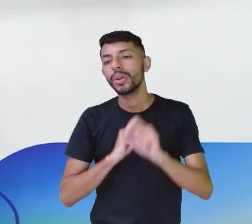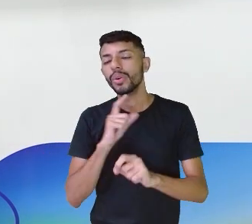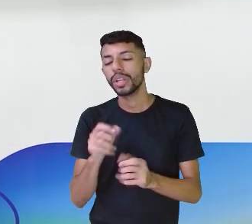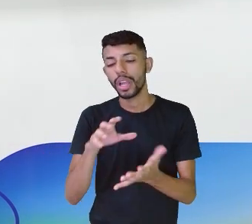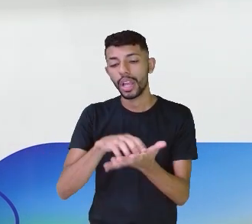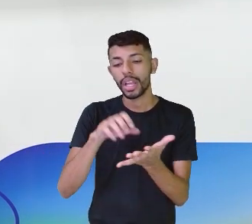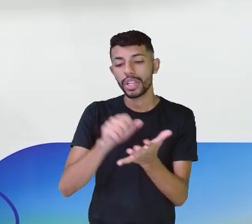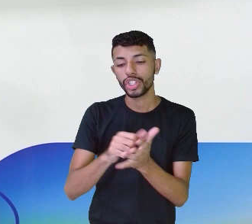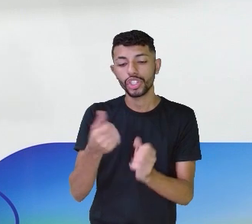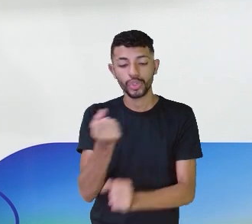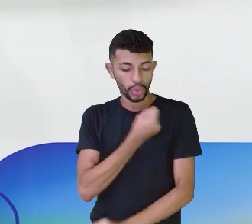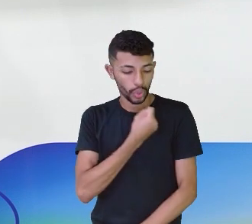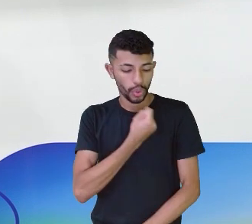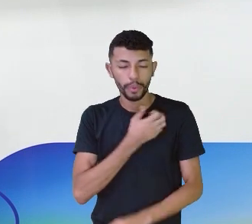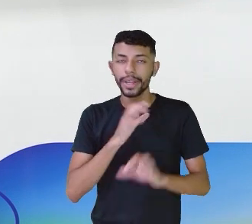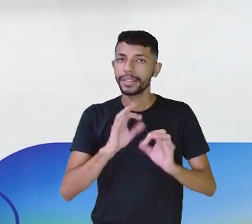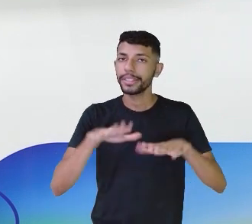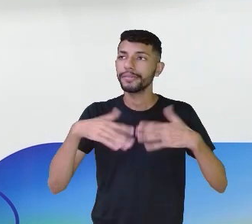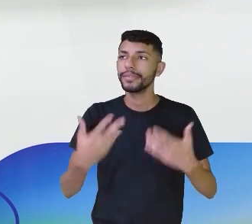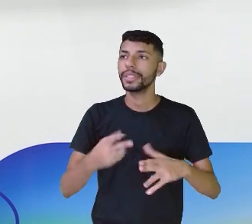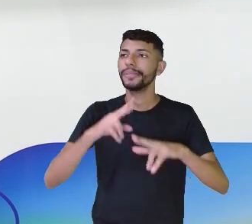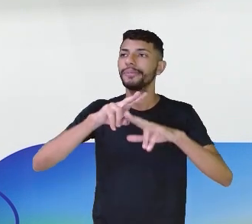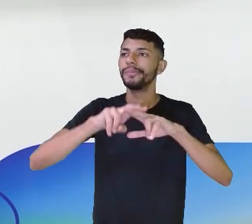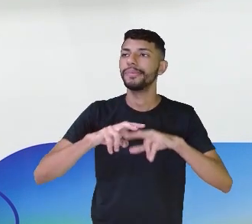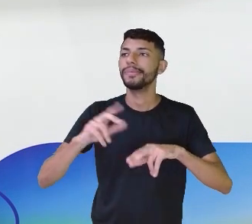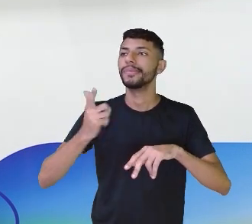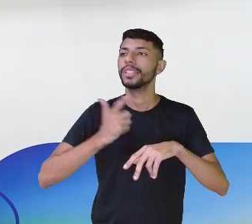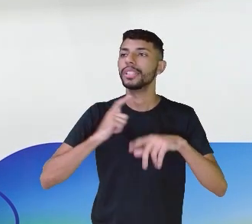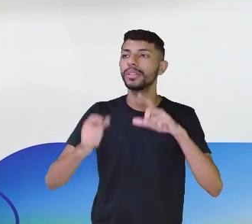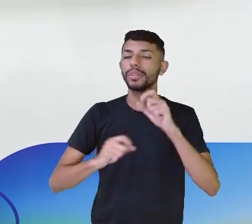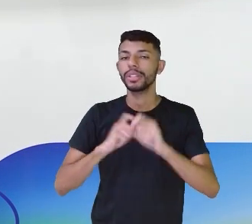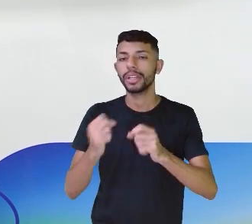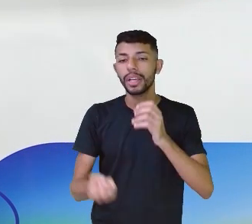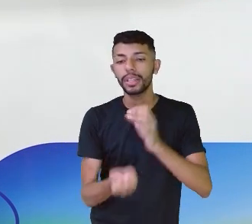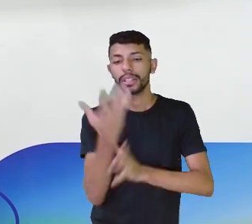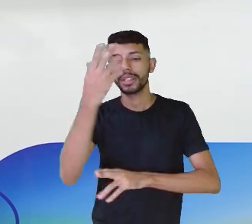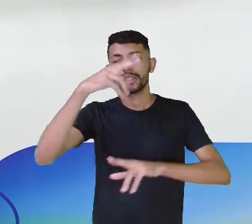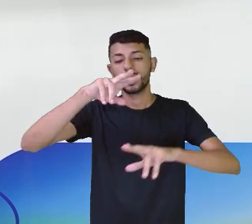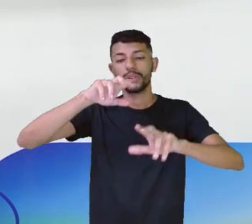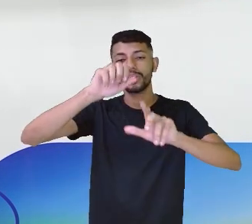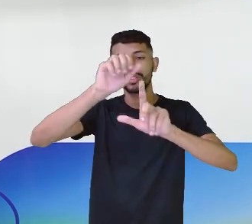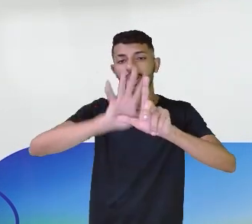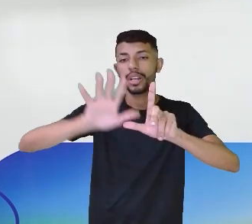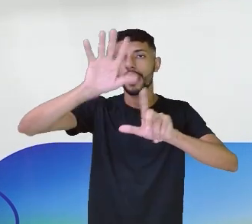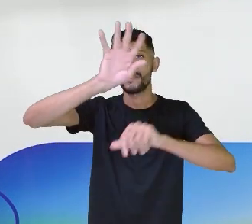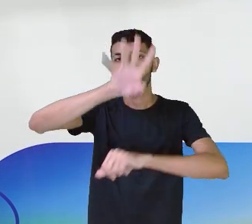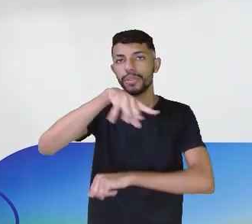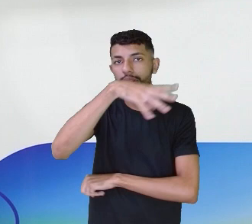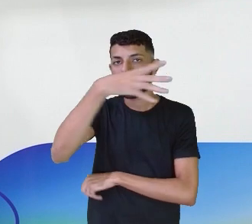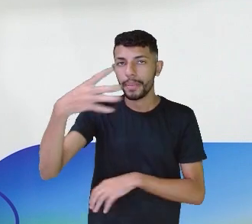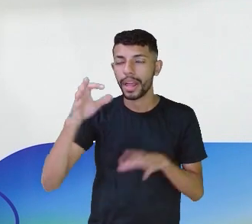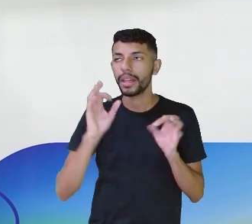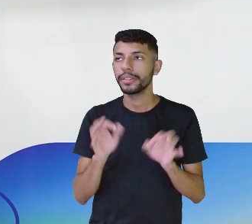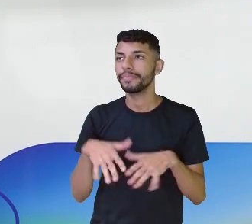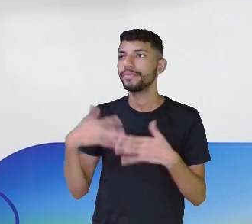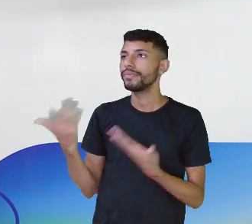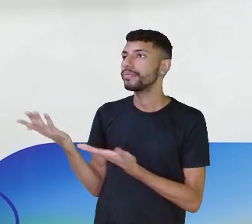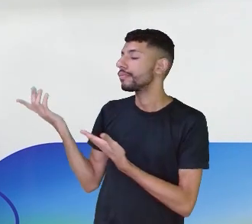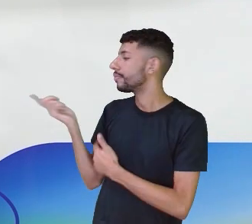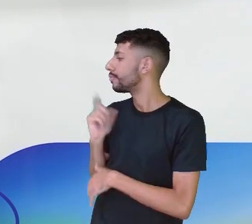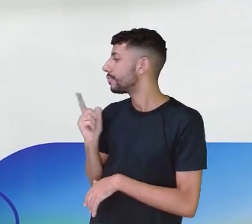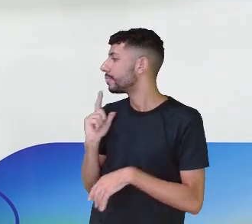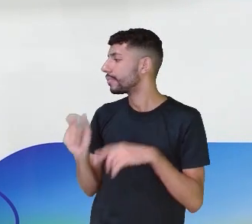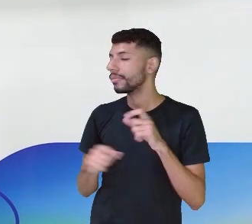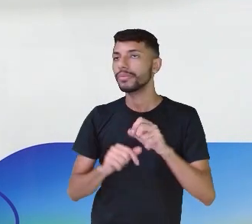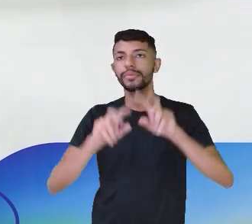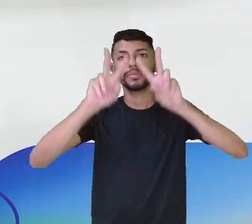a partir daí que são construídos os gráficos e as tabelas. Eu tenho o meu título, né? Que é para